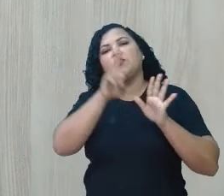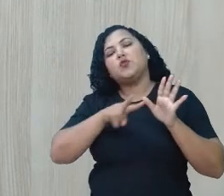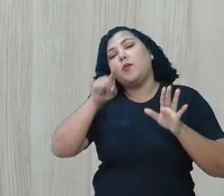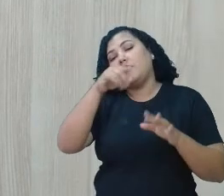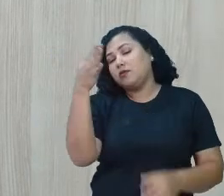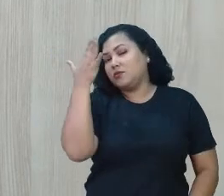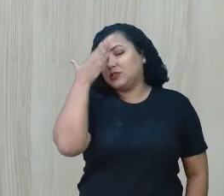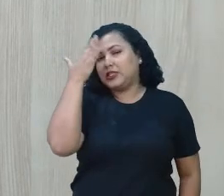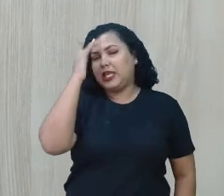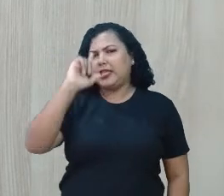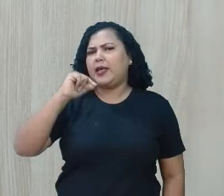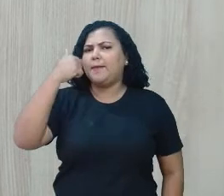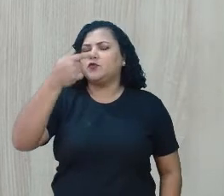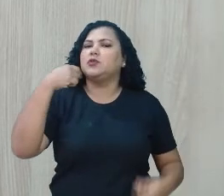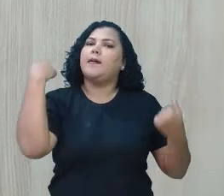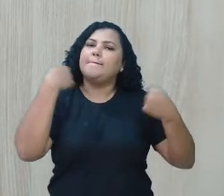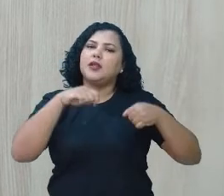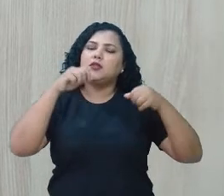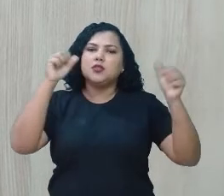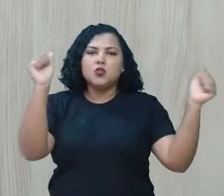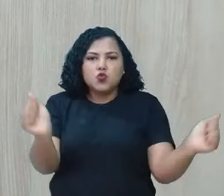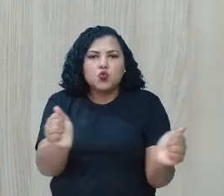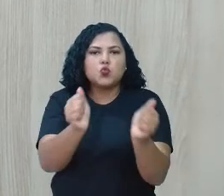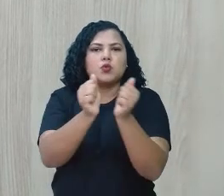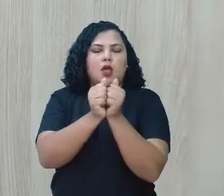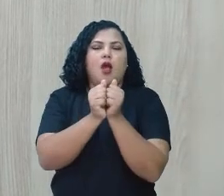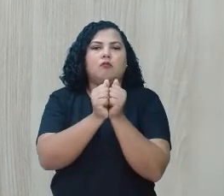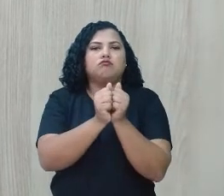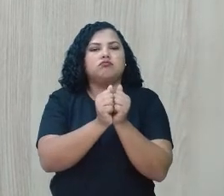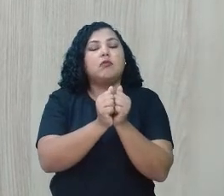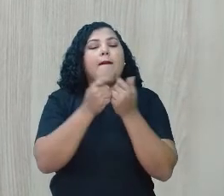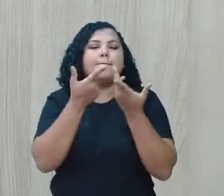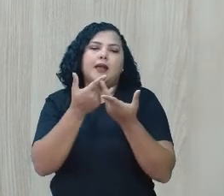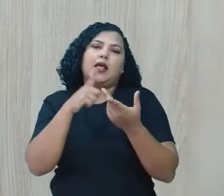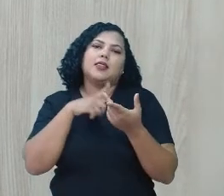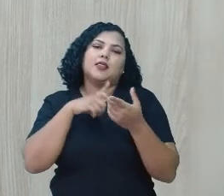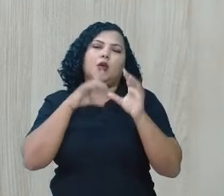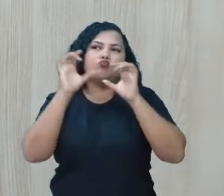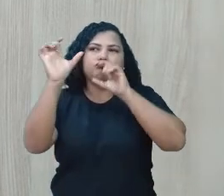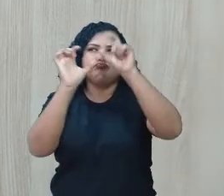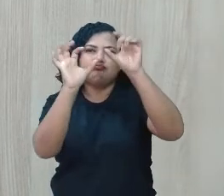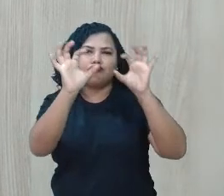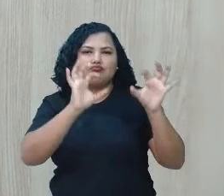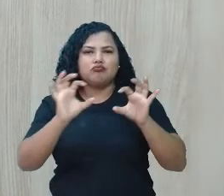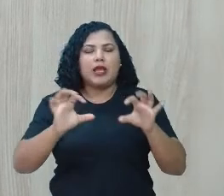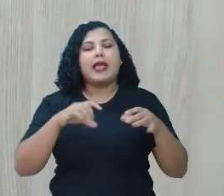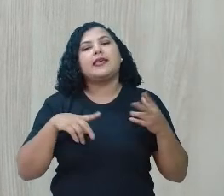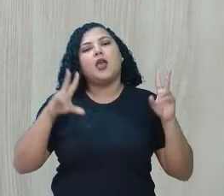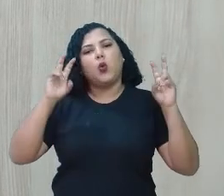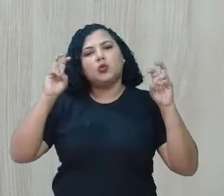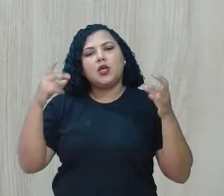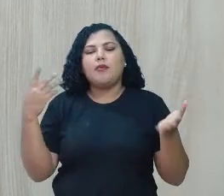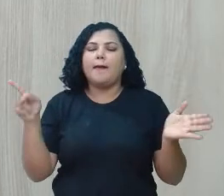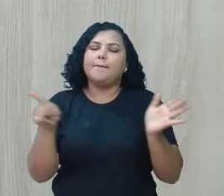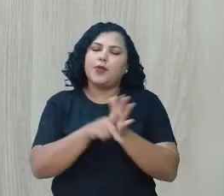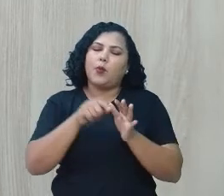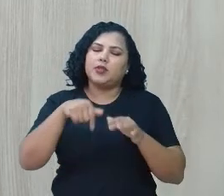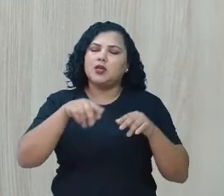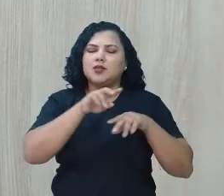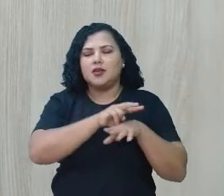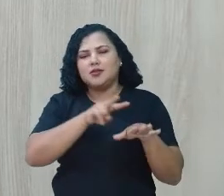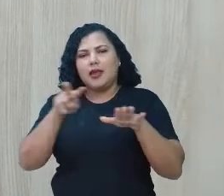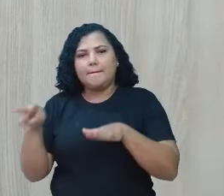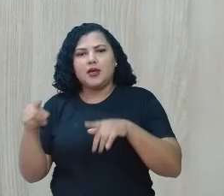compreender, e depois você precisa juntar todas essas peças para formar um grande quebra-cabeça, que é o tema dessa semana, né? Retas